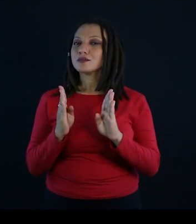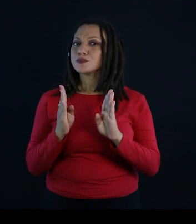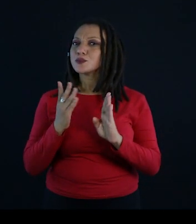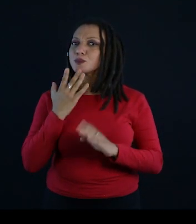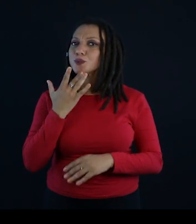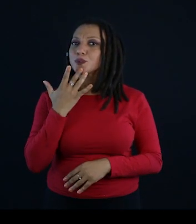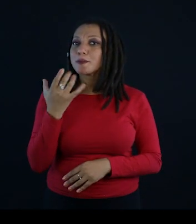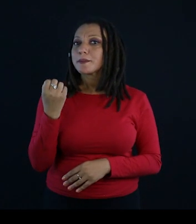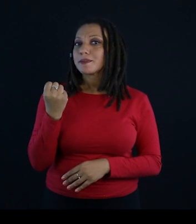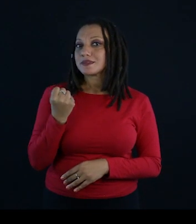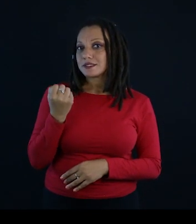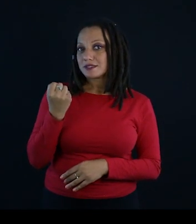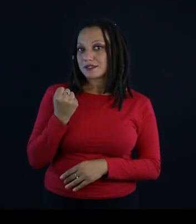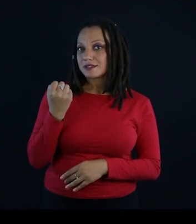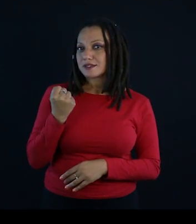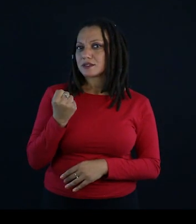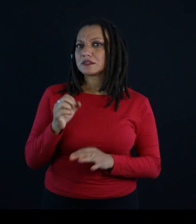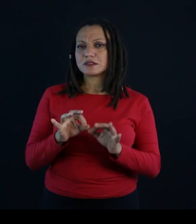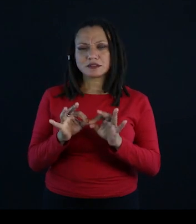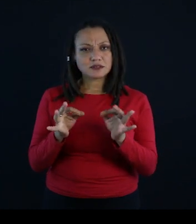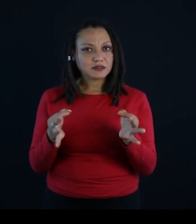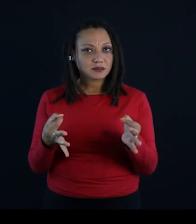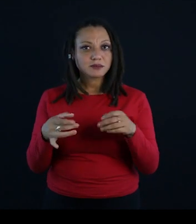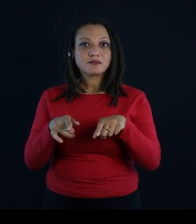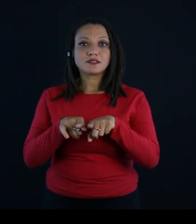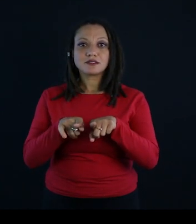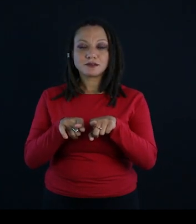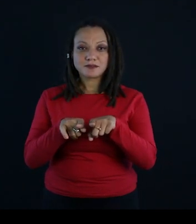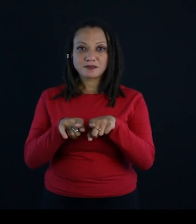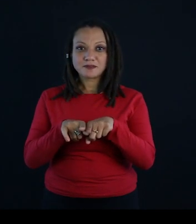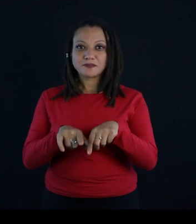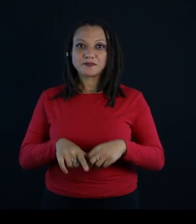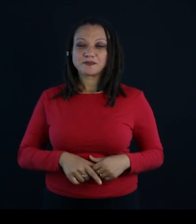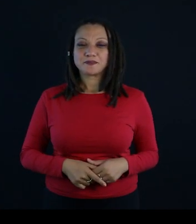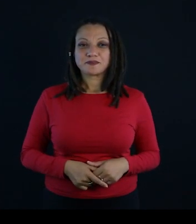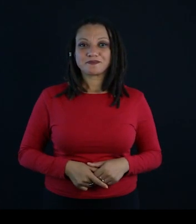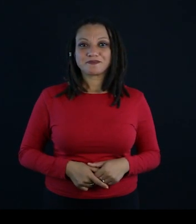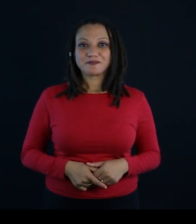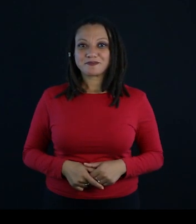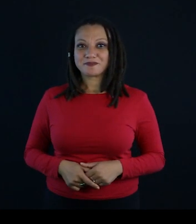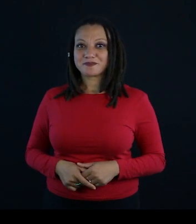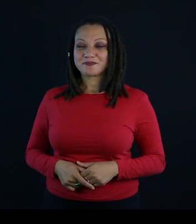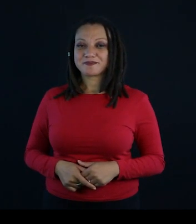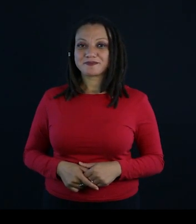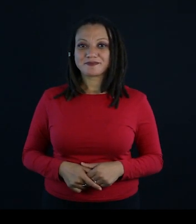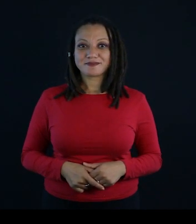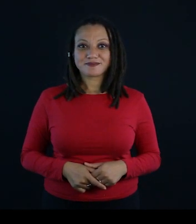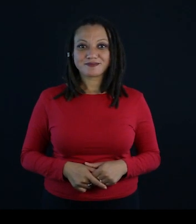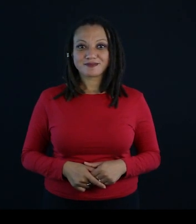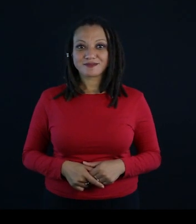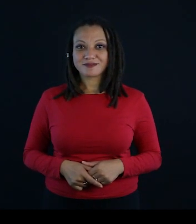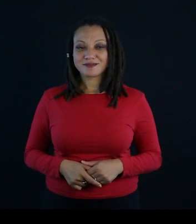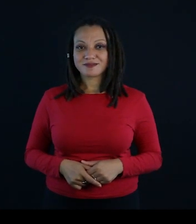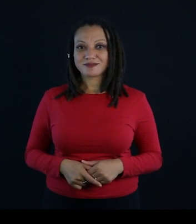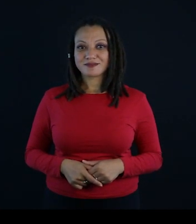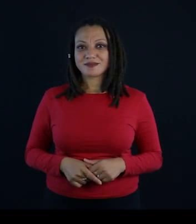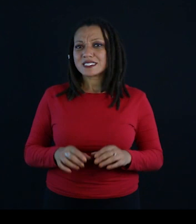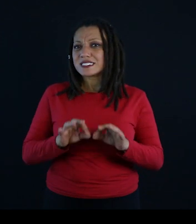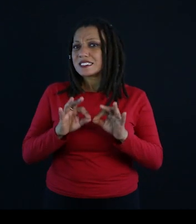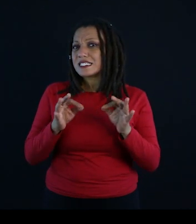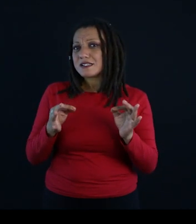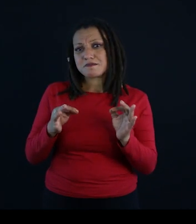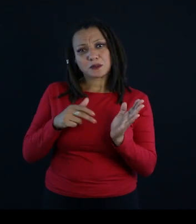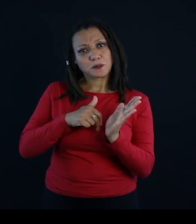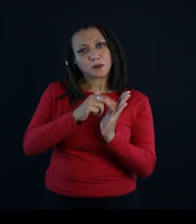pra ela, branca. Coisa simples também, tá? Um retângulozinho aqui,